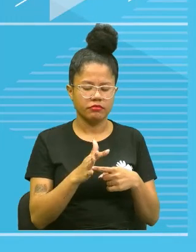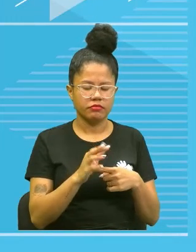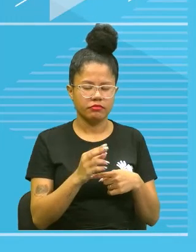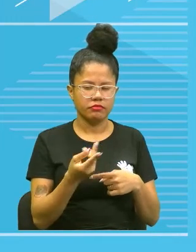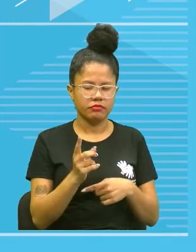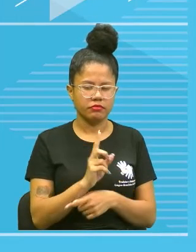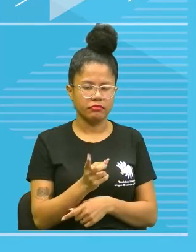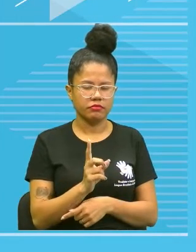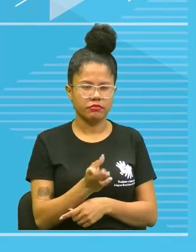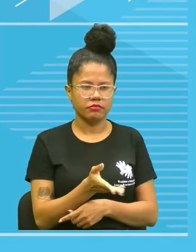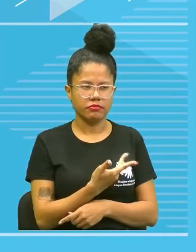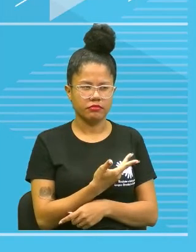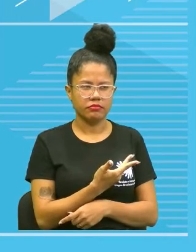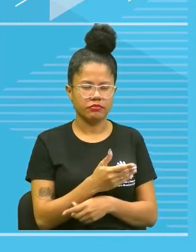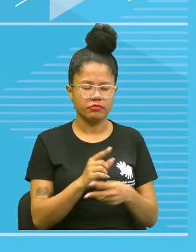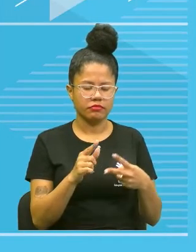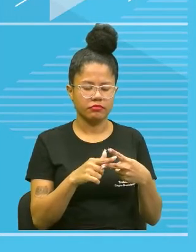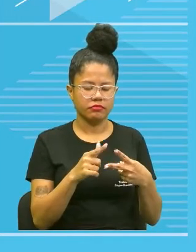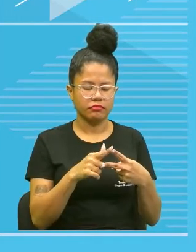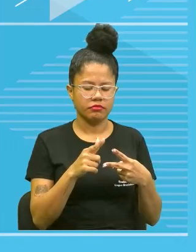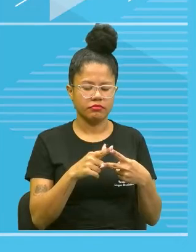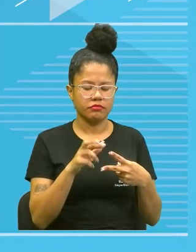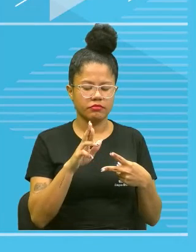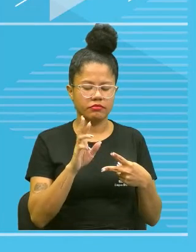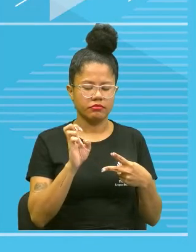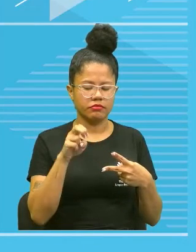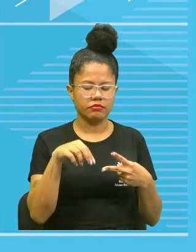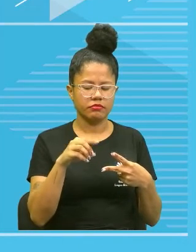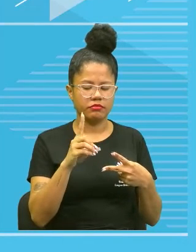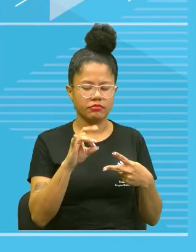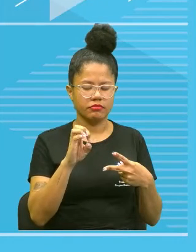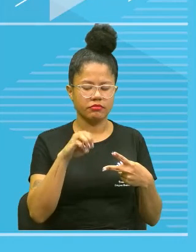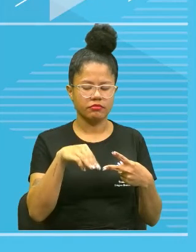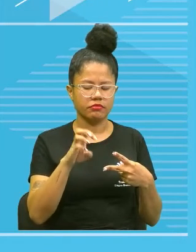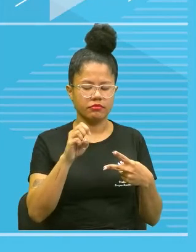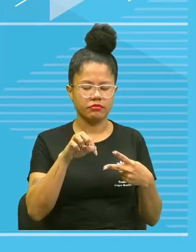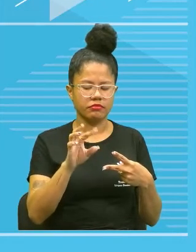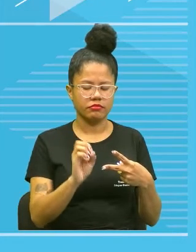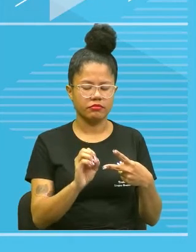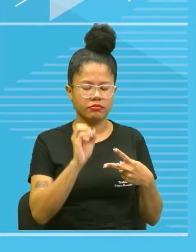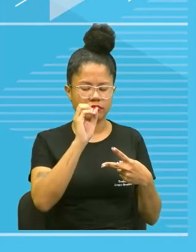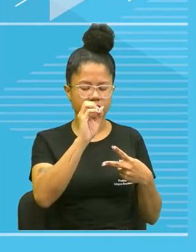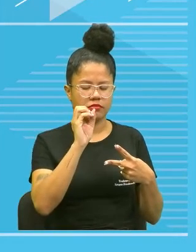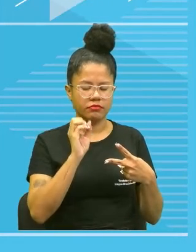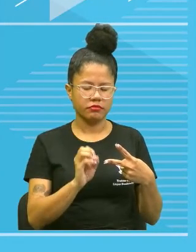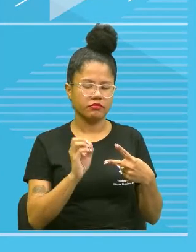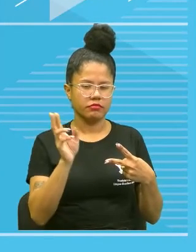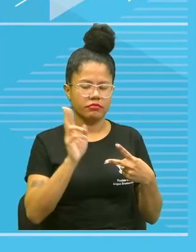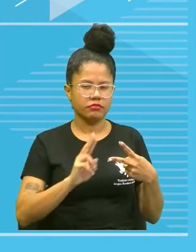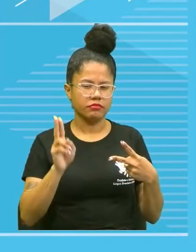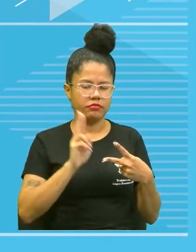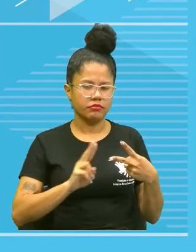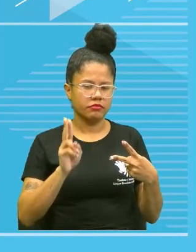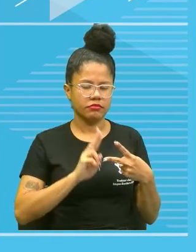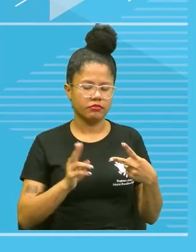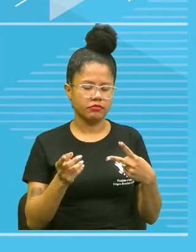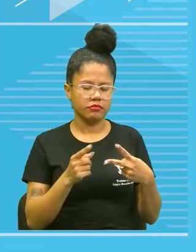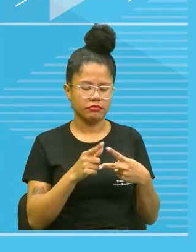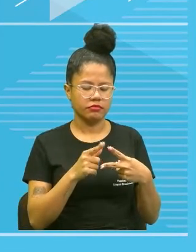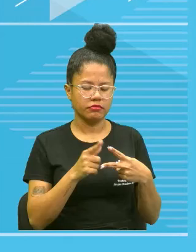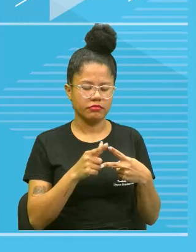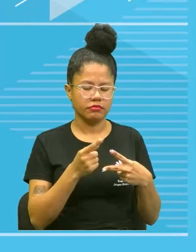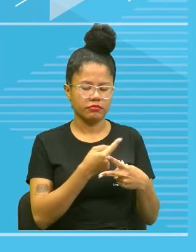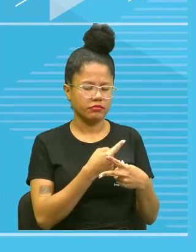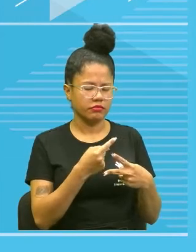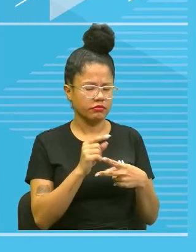de rendimento, o rendimento é a porcentagem de funcionamento daquela